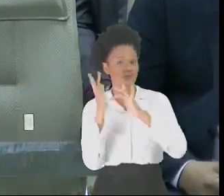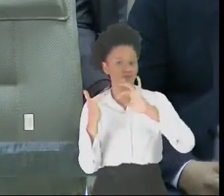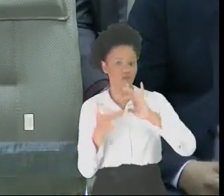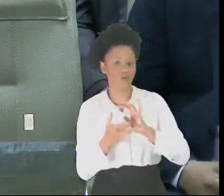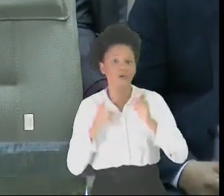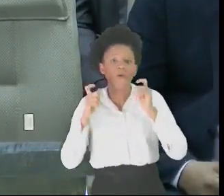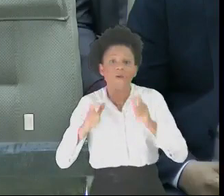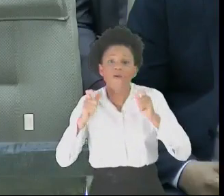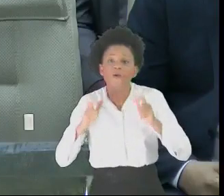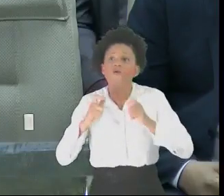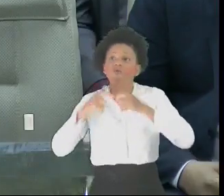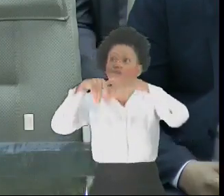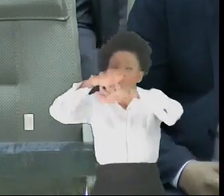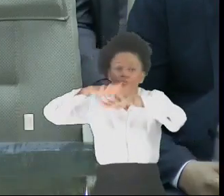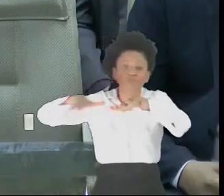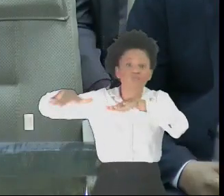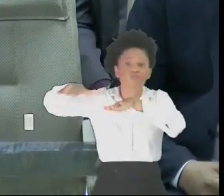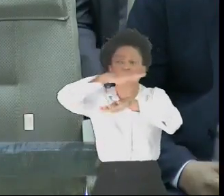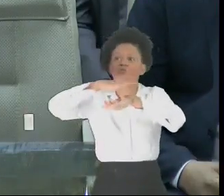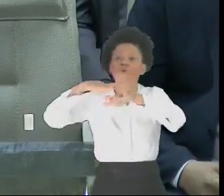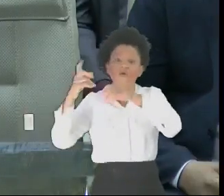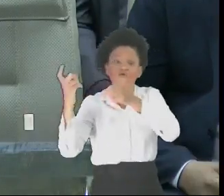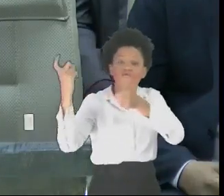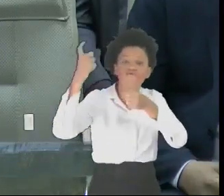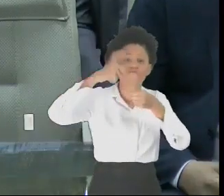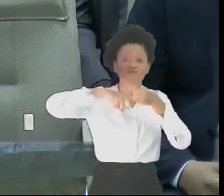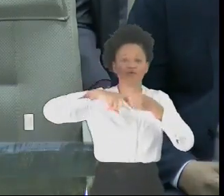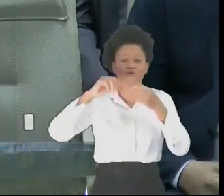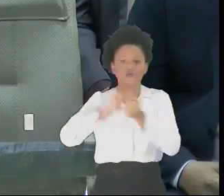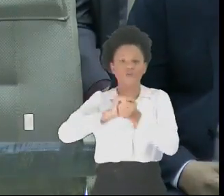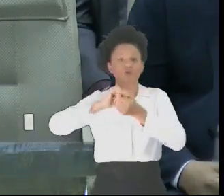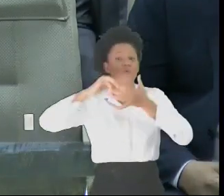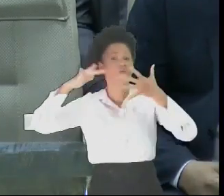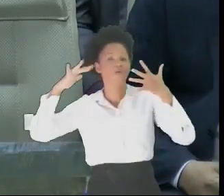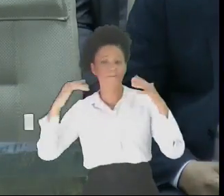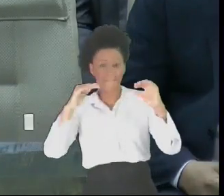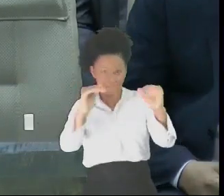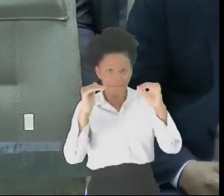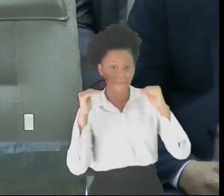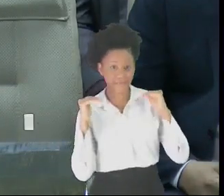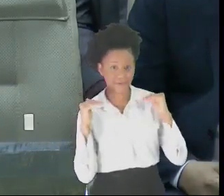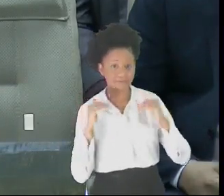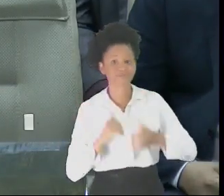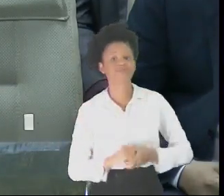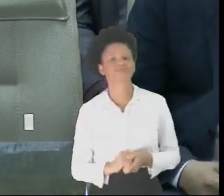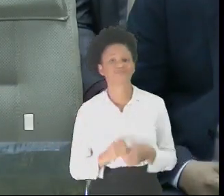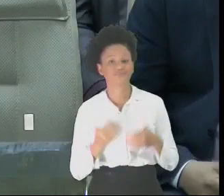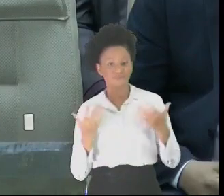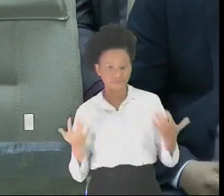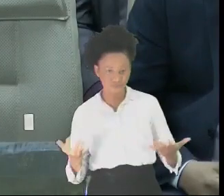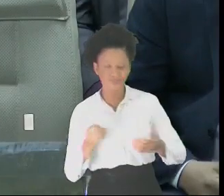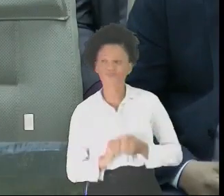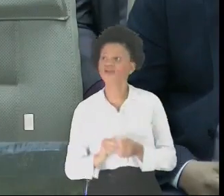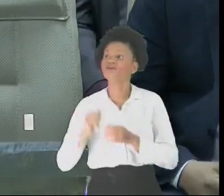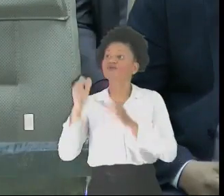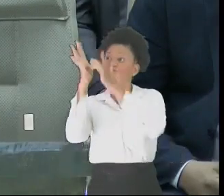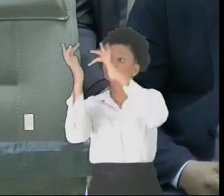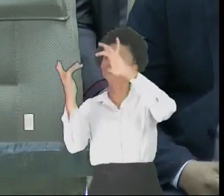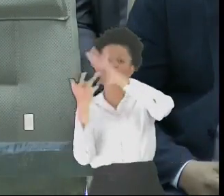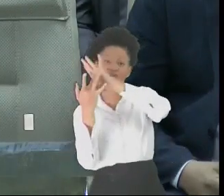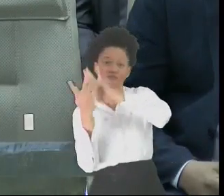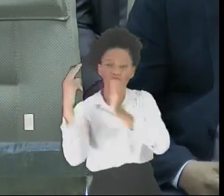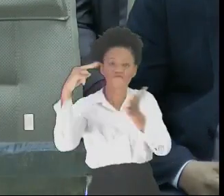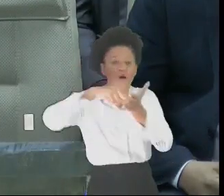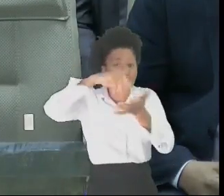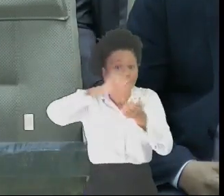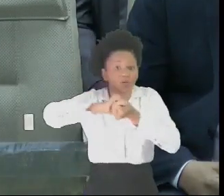Nos ares. Quando ele voltar em glória, ele não vai ficar nos ares. Presta atenção a isso. Quando Jesus vier em glória, irmão,